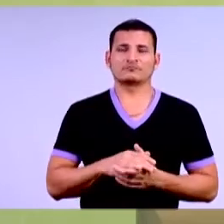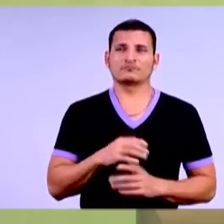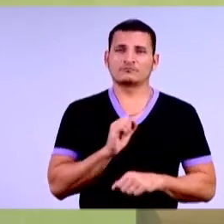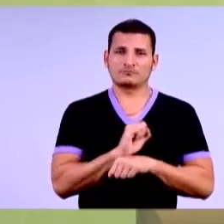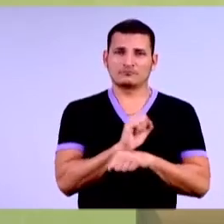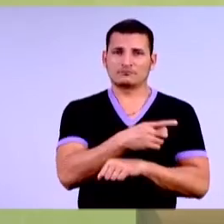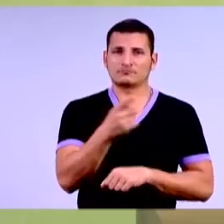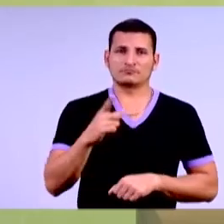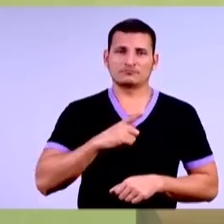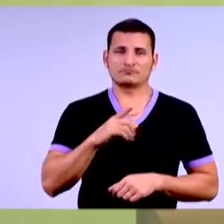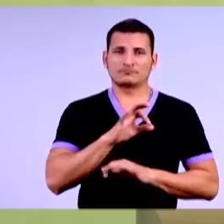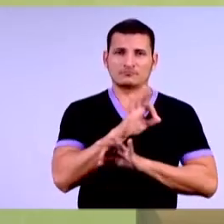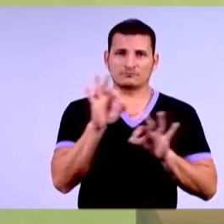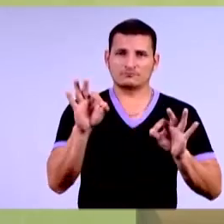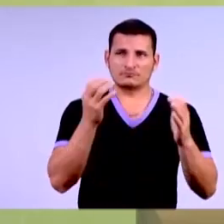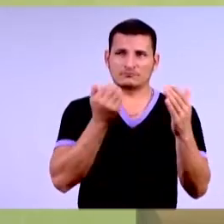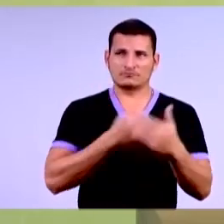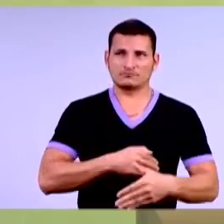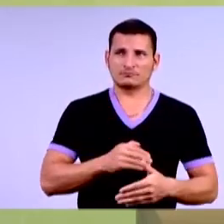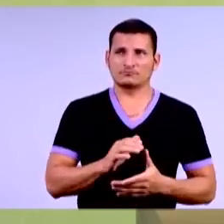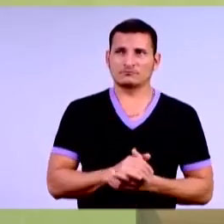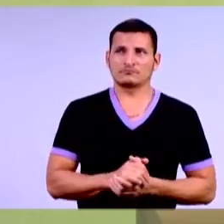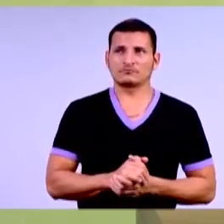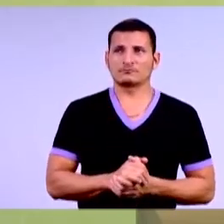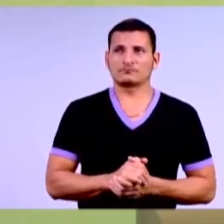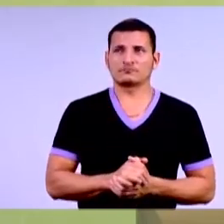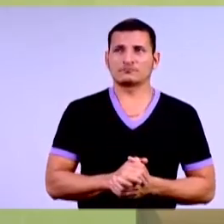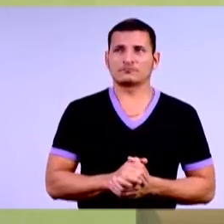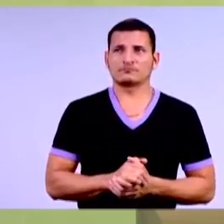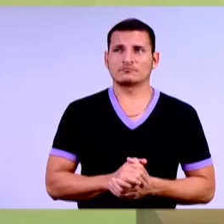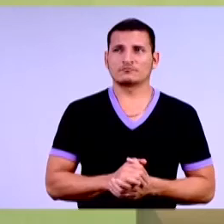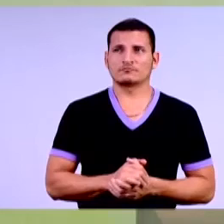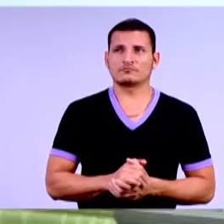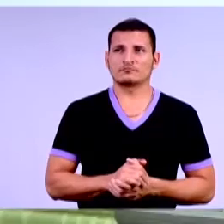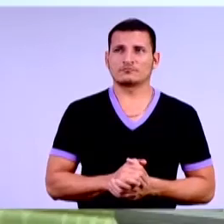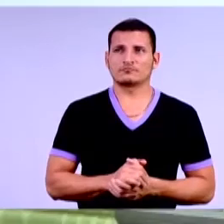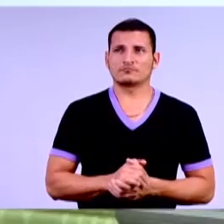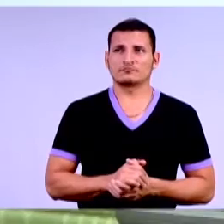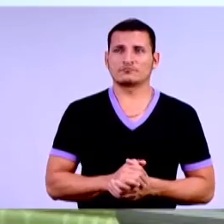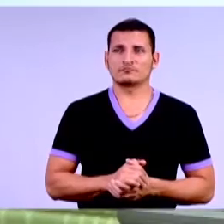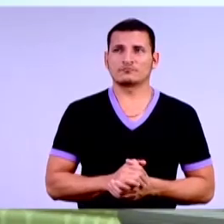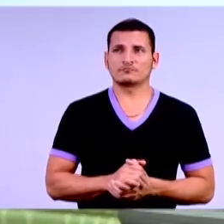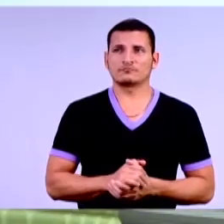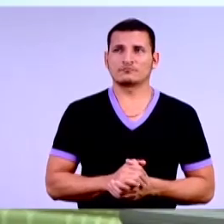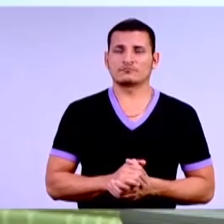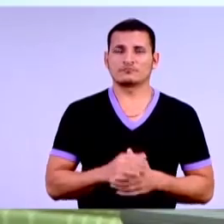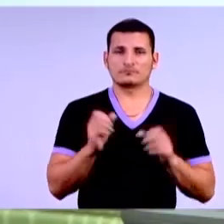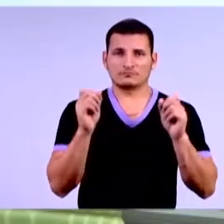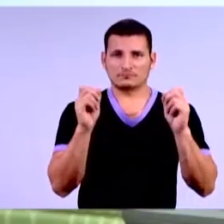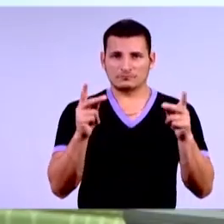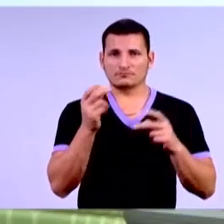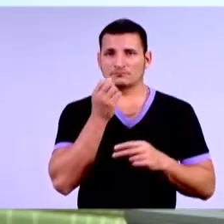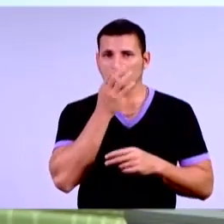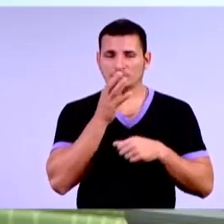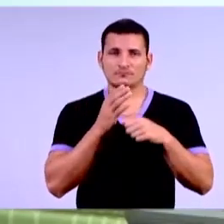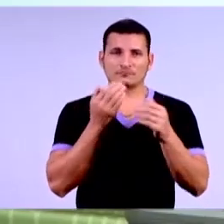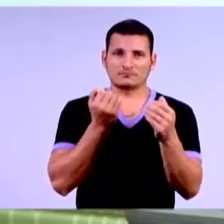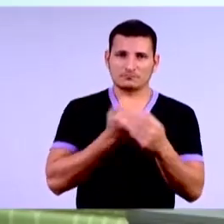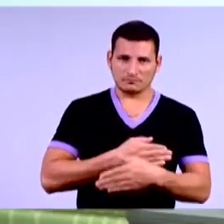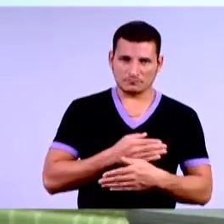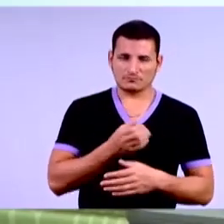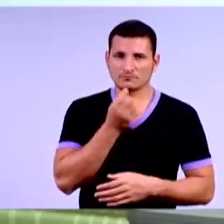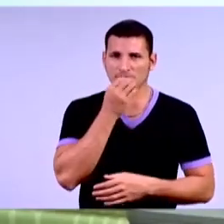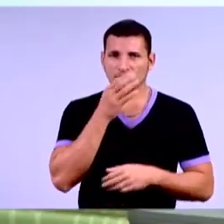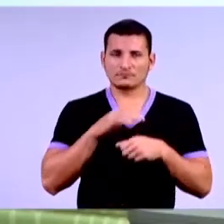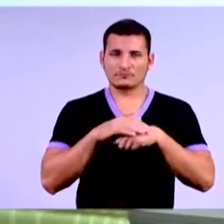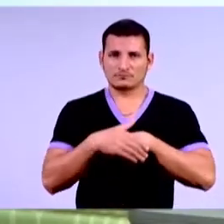ótima prova duas mais regra mais peças legais ok pessoal tem uma boa prova boa